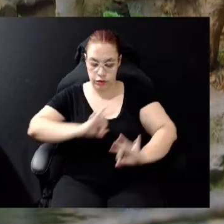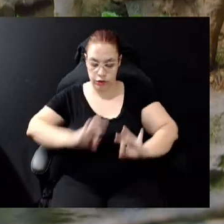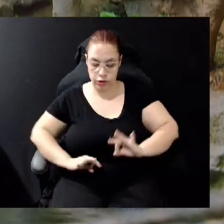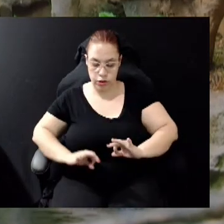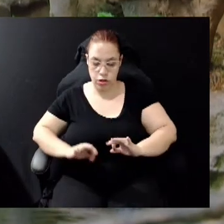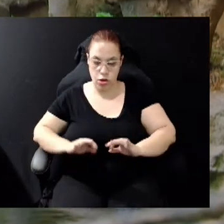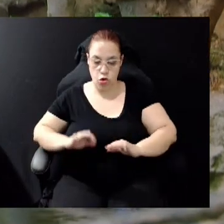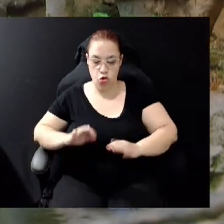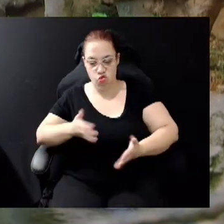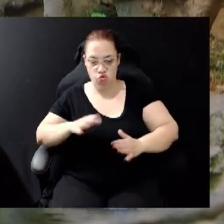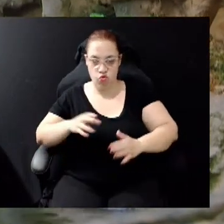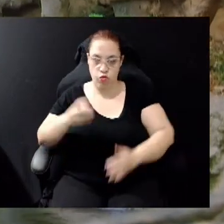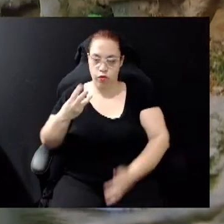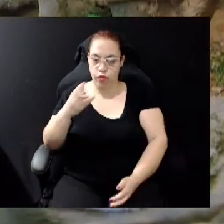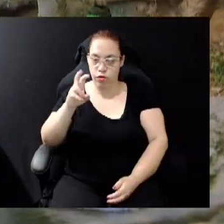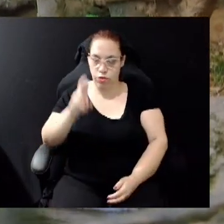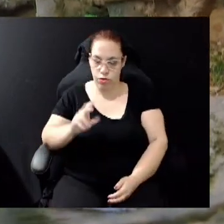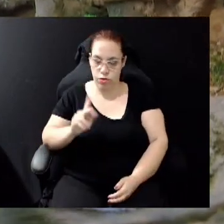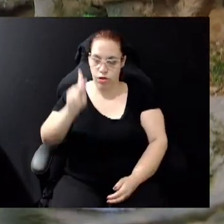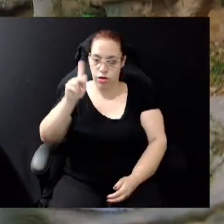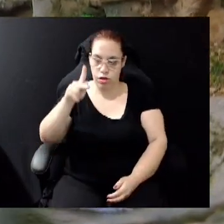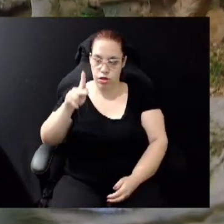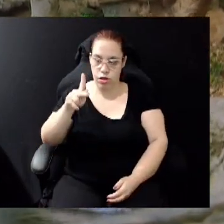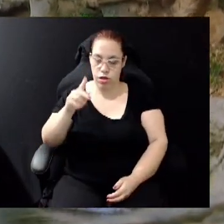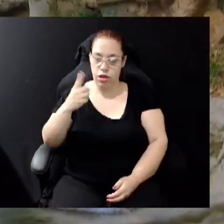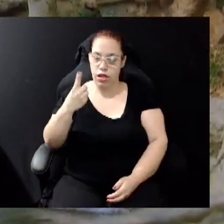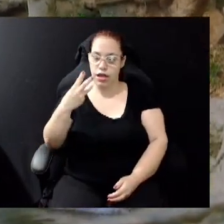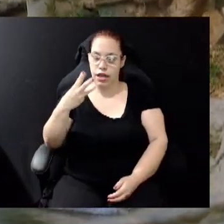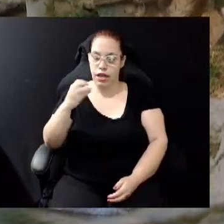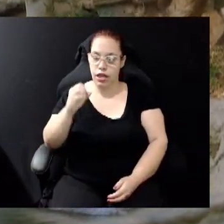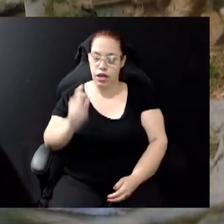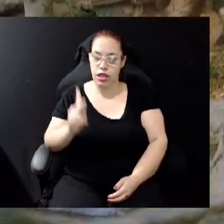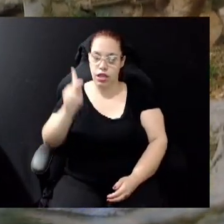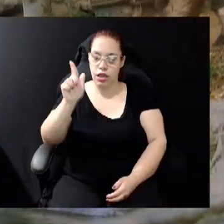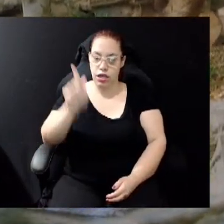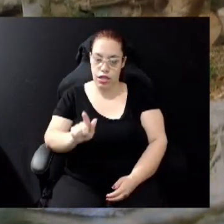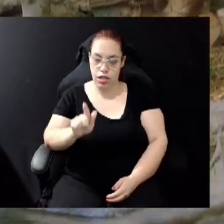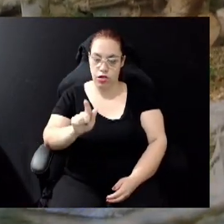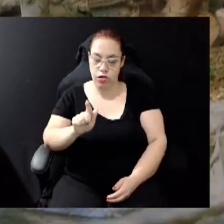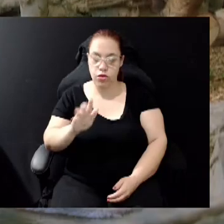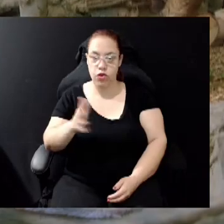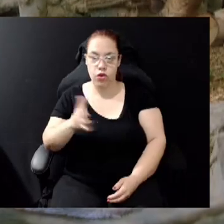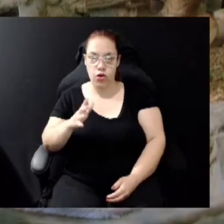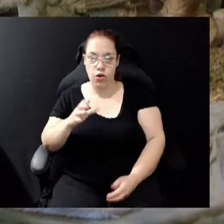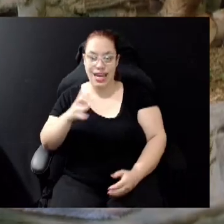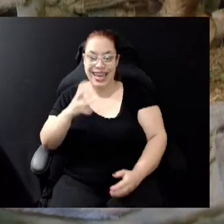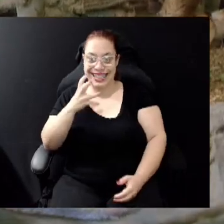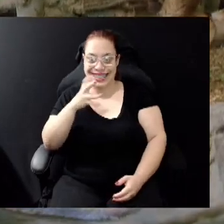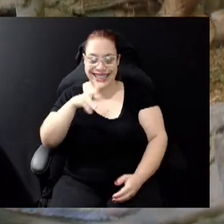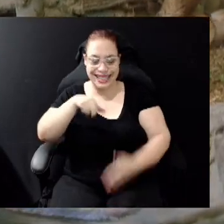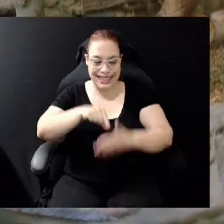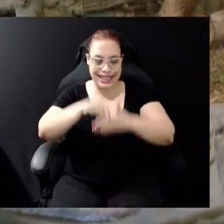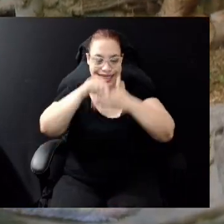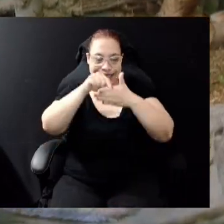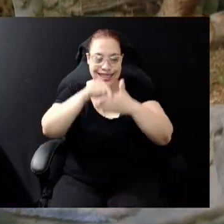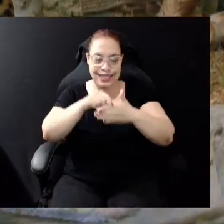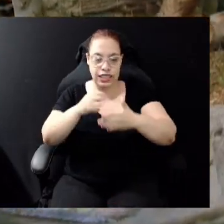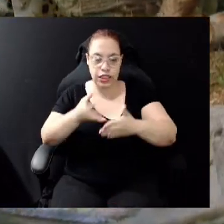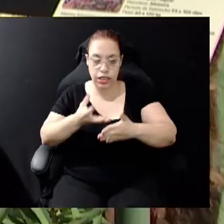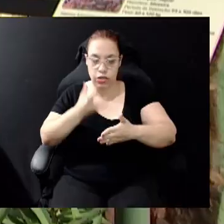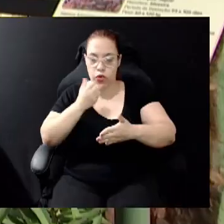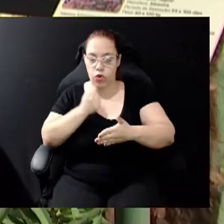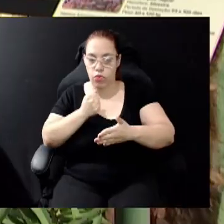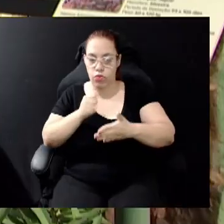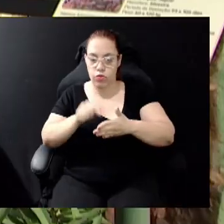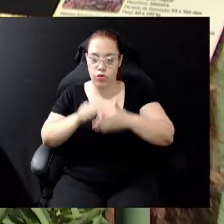entre 35 e 130 quilos, considerado o maior carnívoro da América do Sul. Carne bovina, carne de